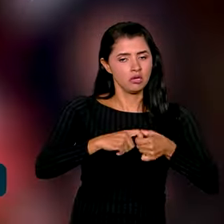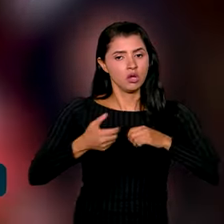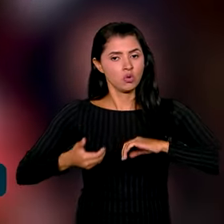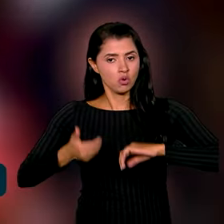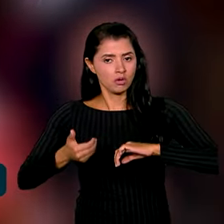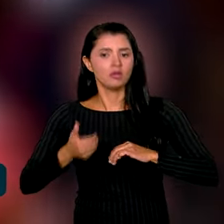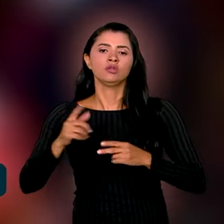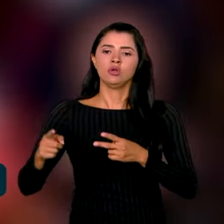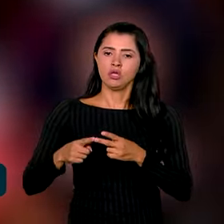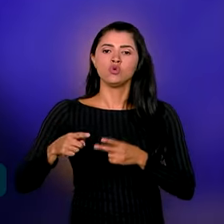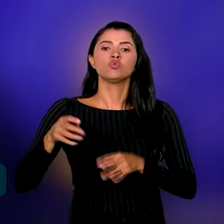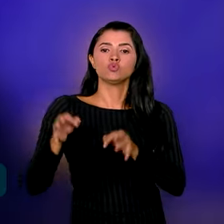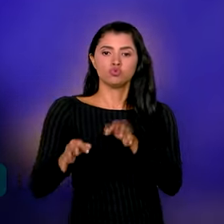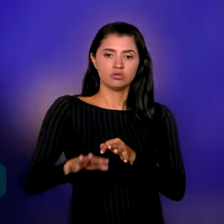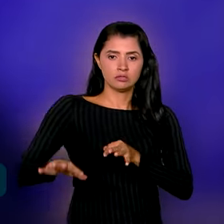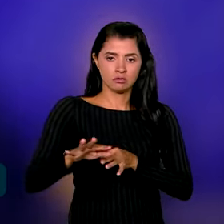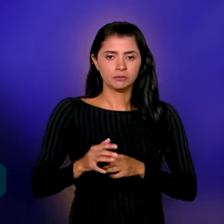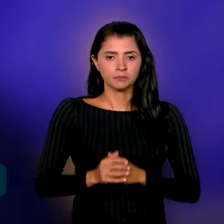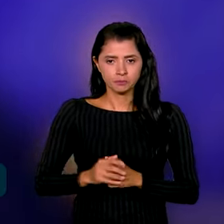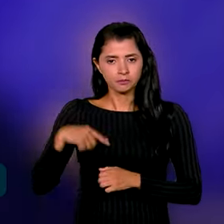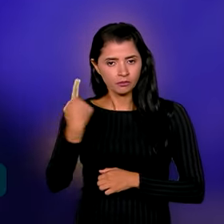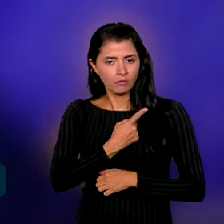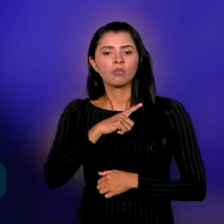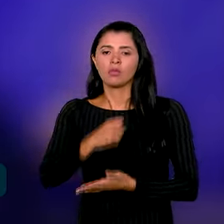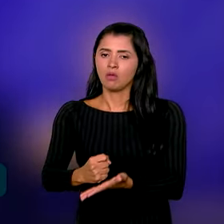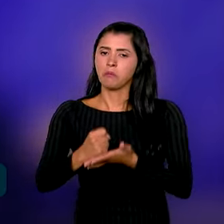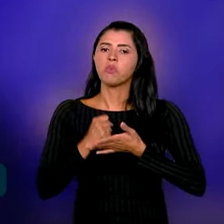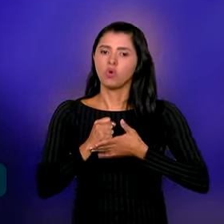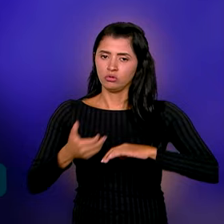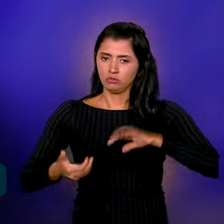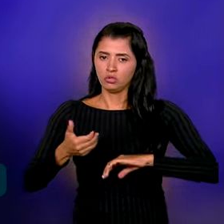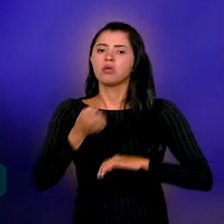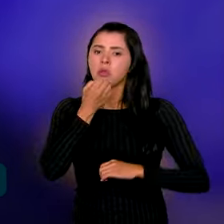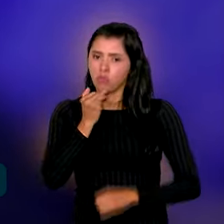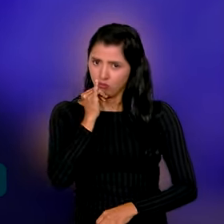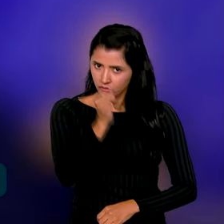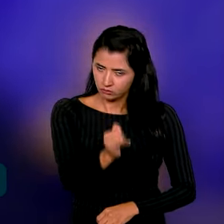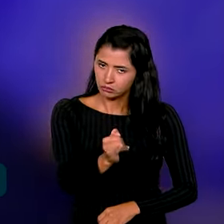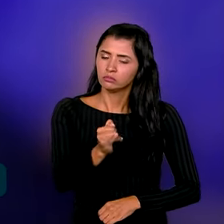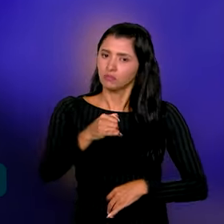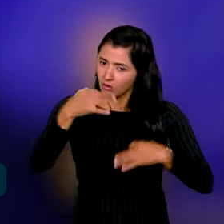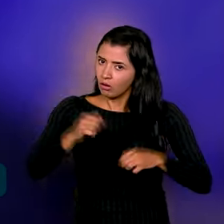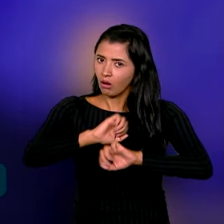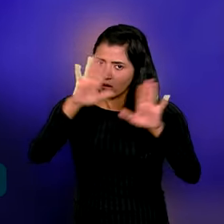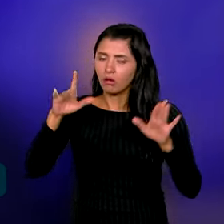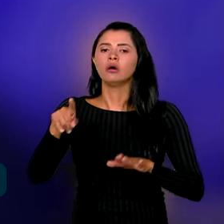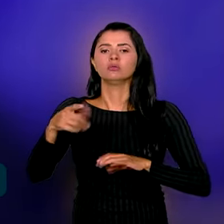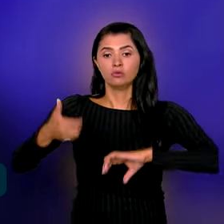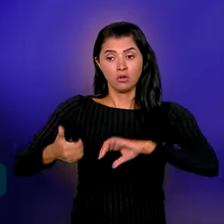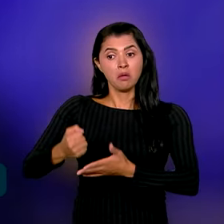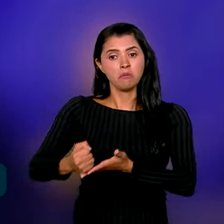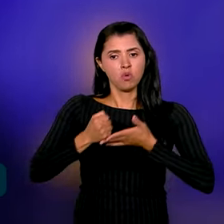Nacional e o Judiciário. Nós estamos com o apoio do Congresso, é bom que se diga. O Congresso tem apoiado as